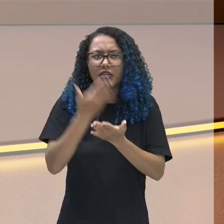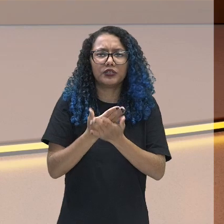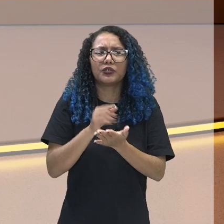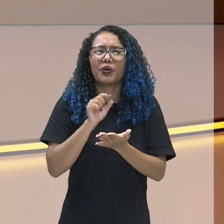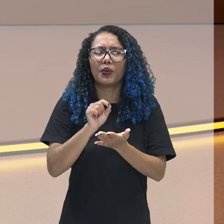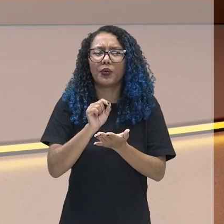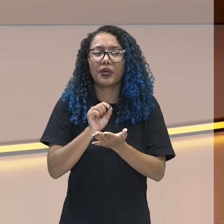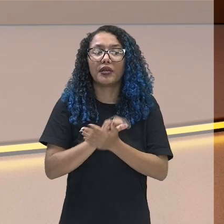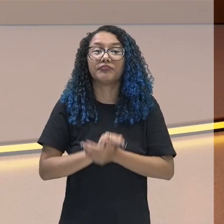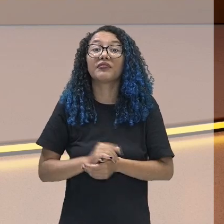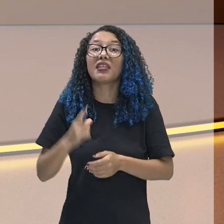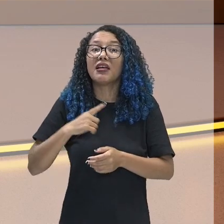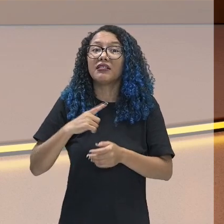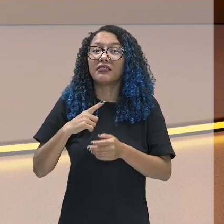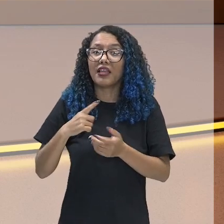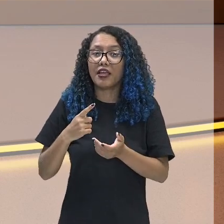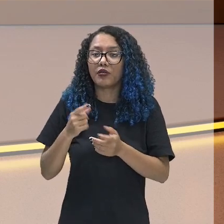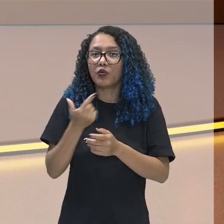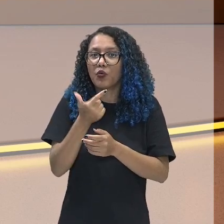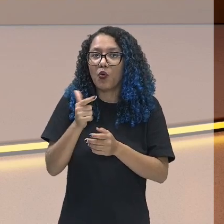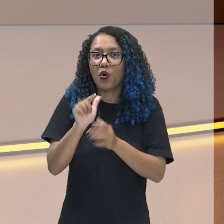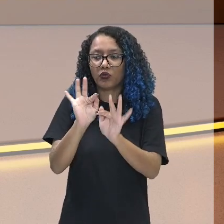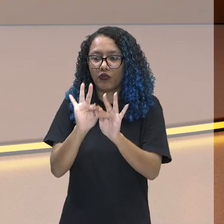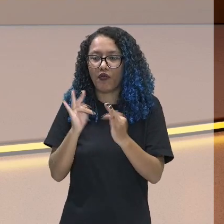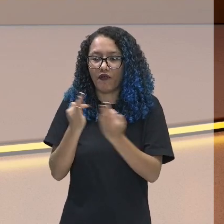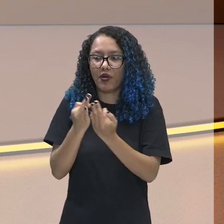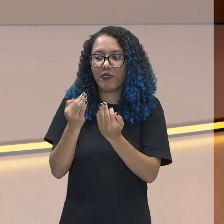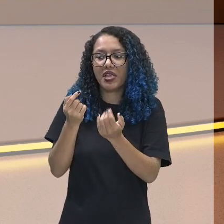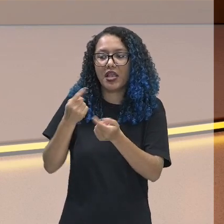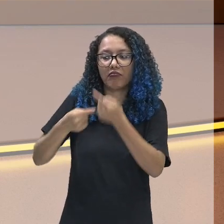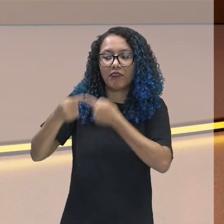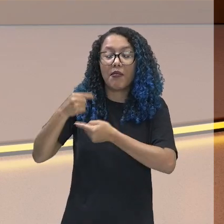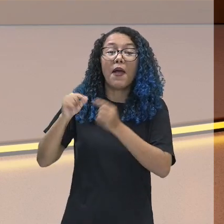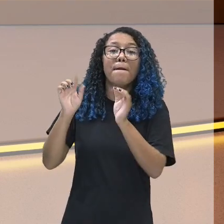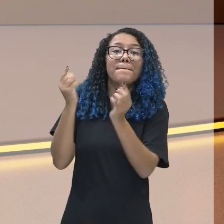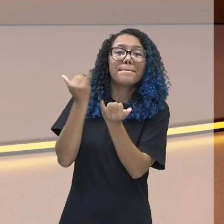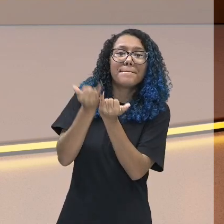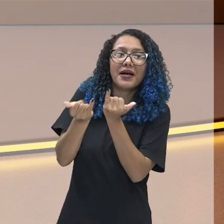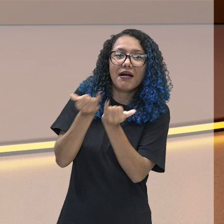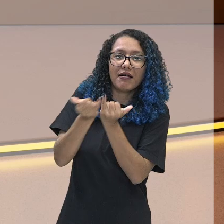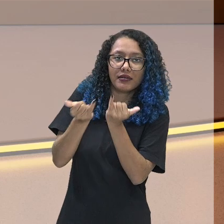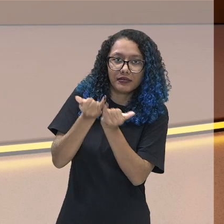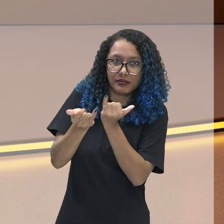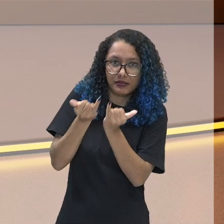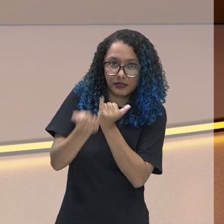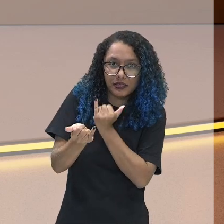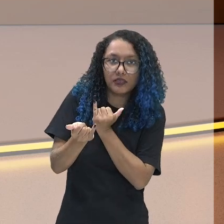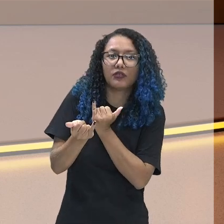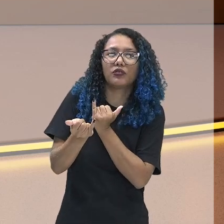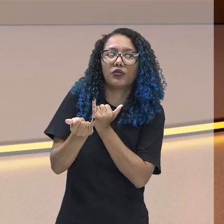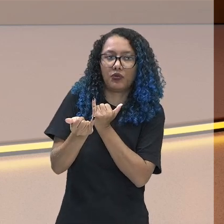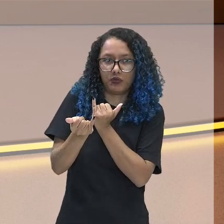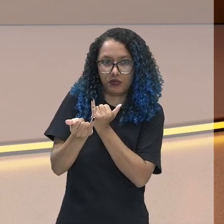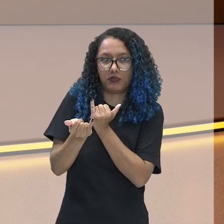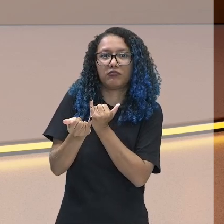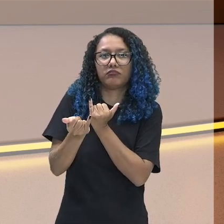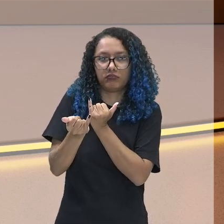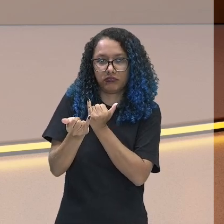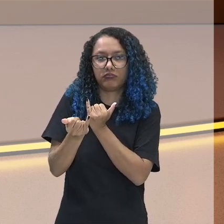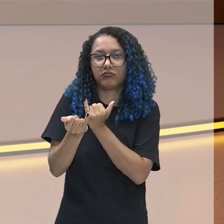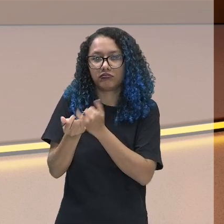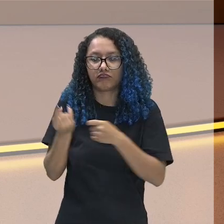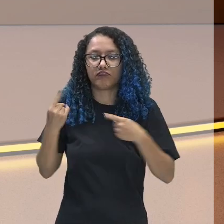de um ancestral comum dos primatas, gente. E esse ancestral comum passou por fases